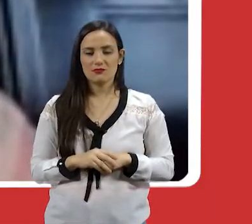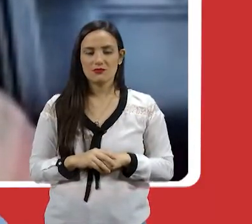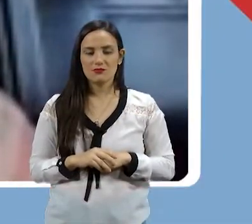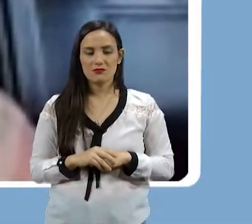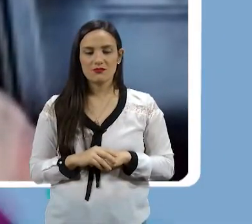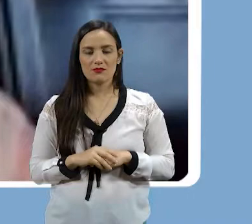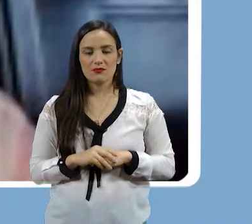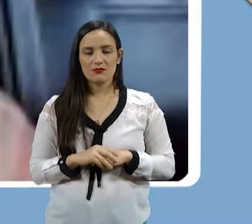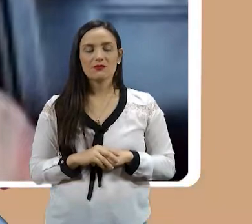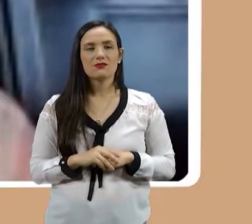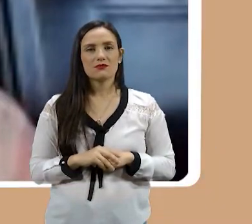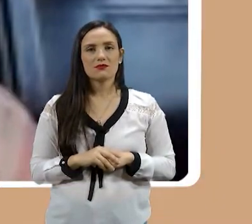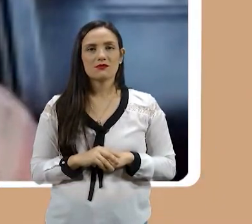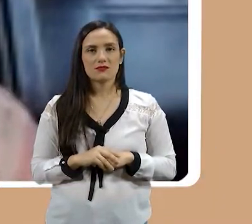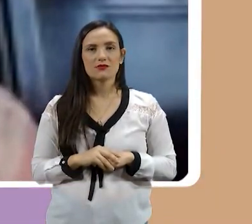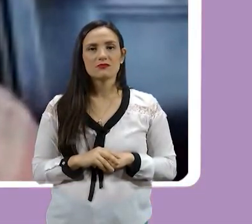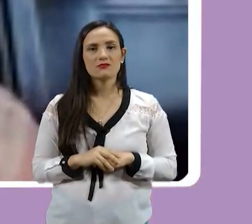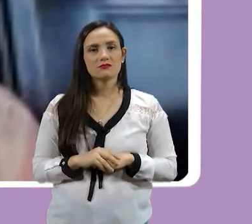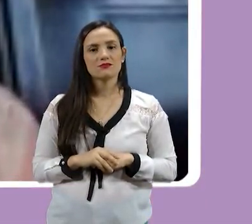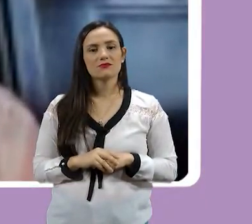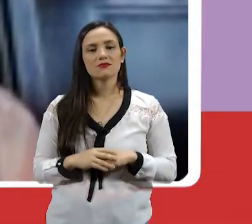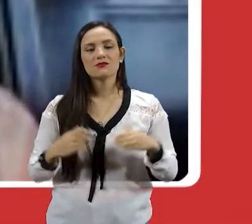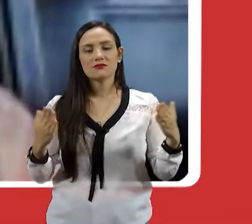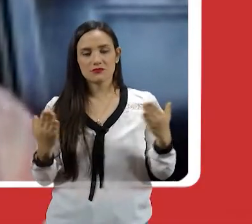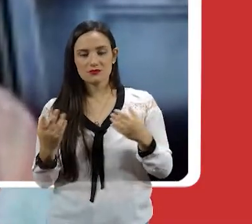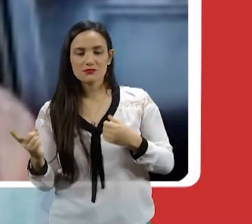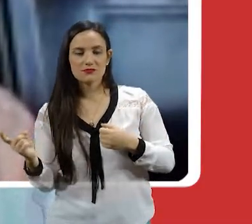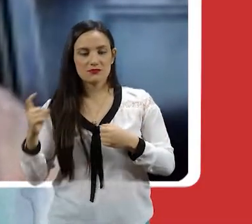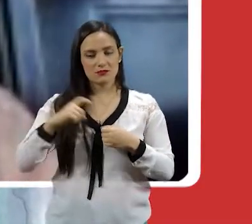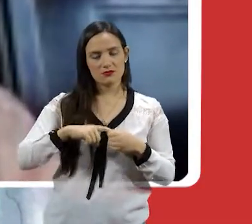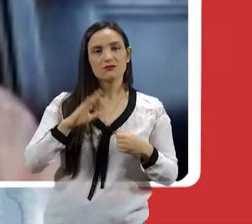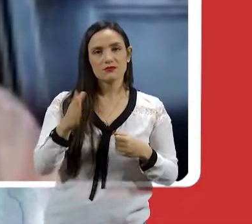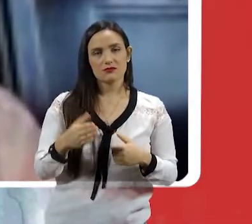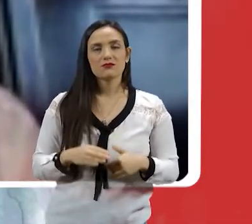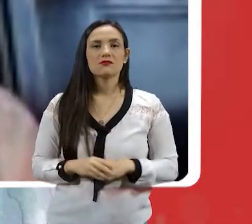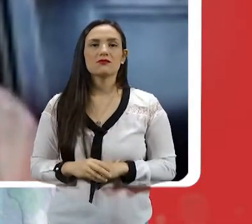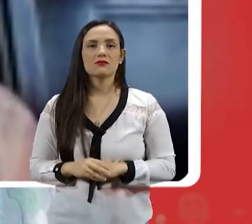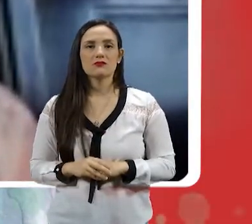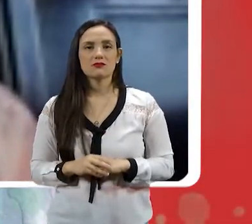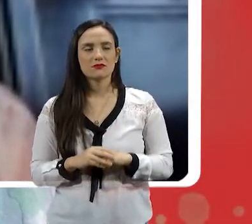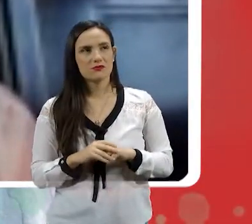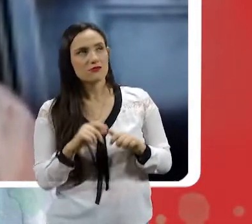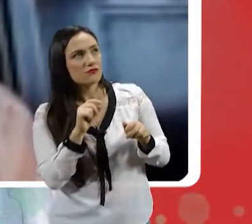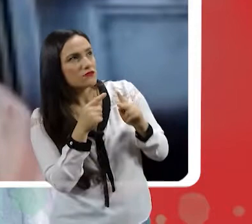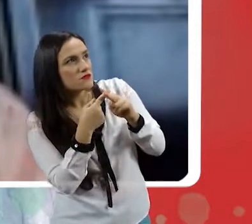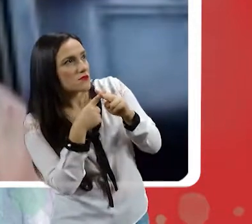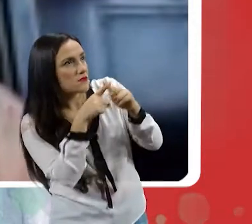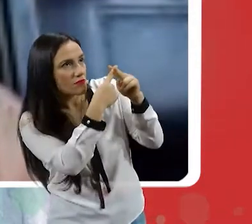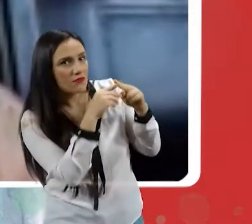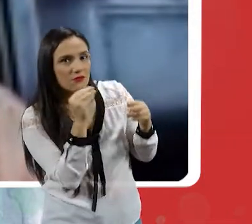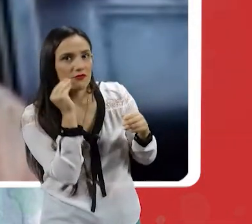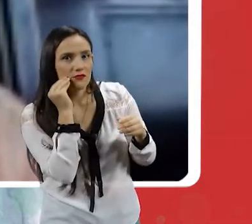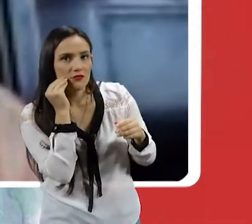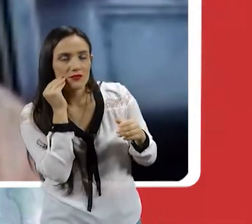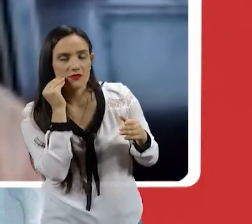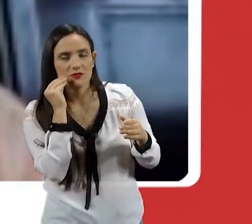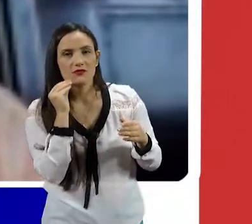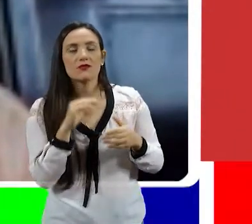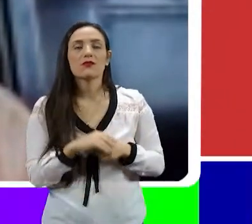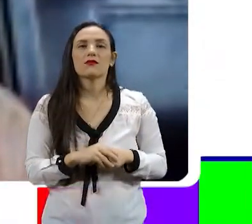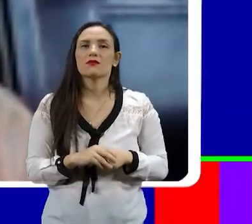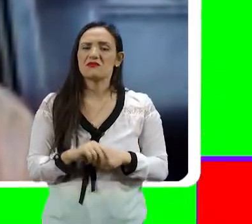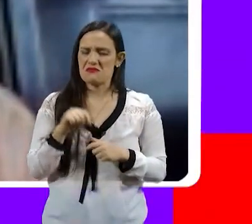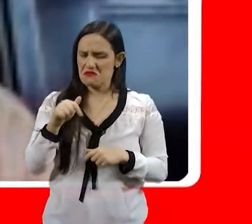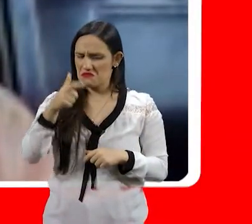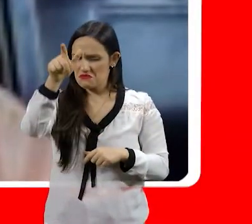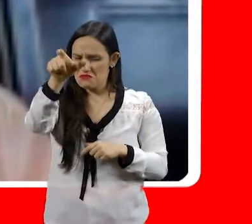universidade, está acontecendo uma restauração que ele tem trabalhado. Então, o Apris é um cara da cultura, é